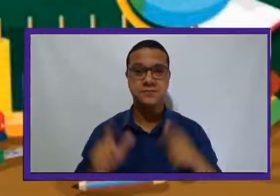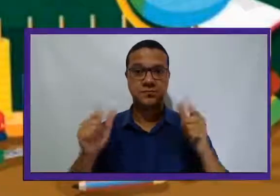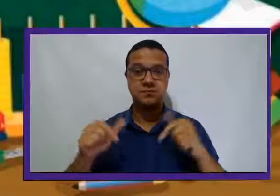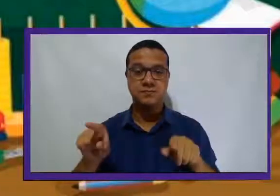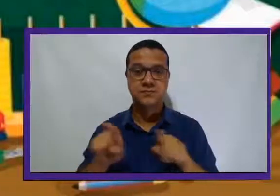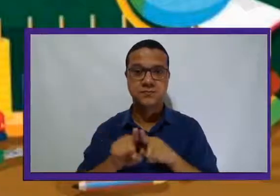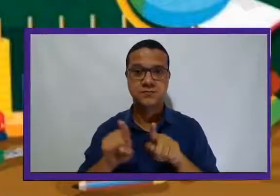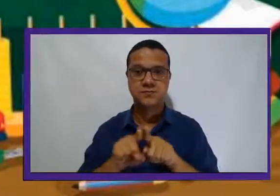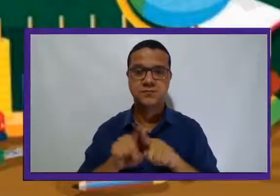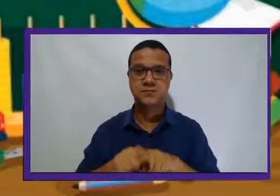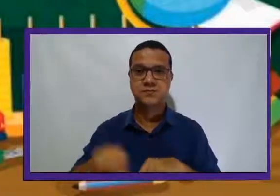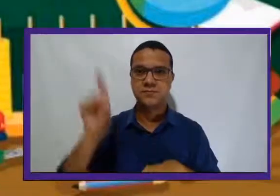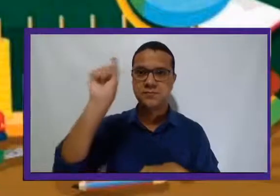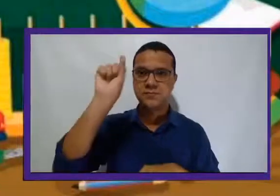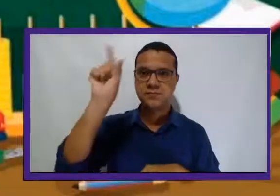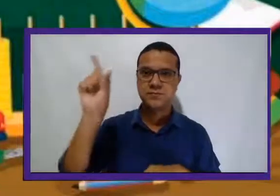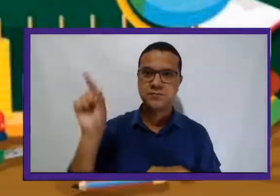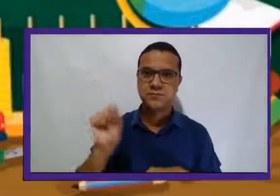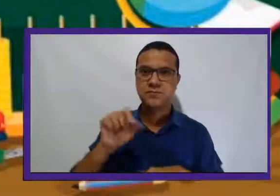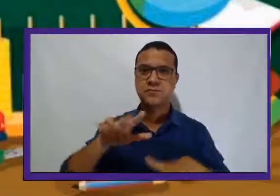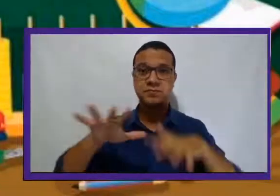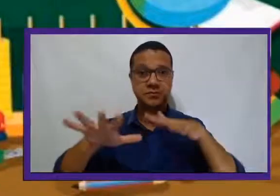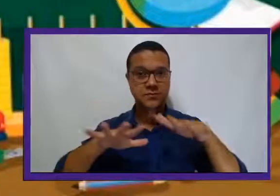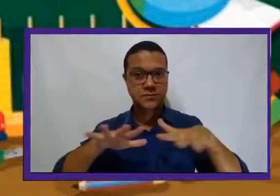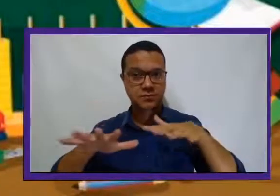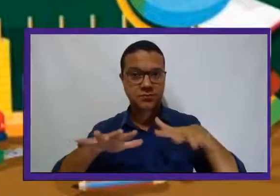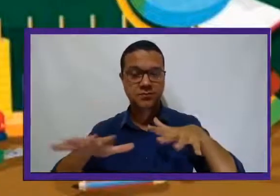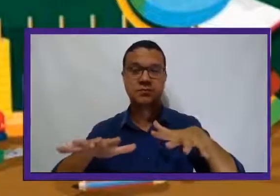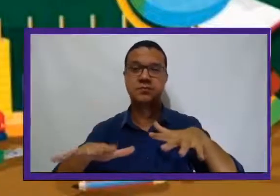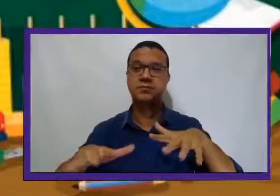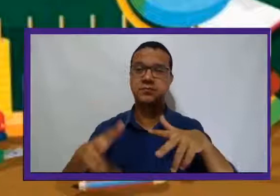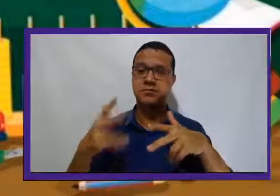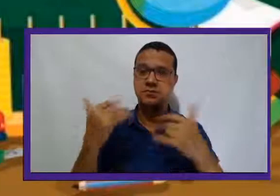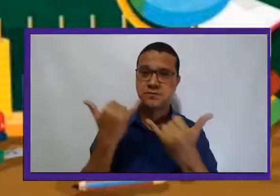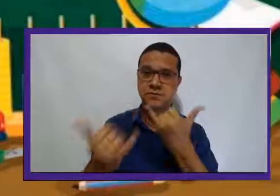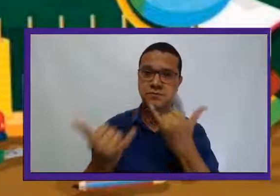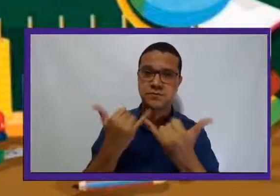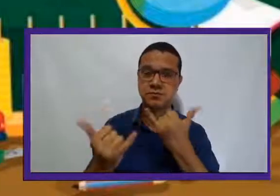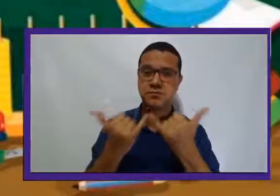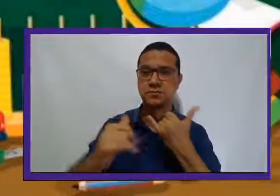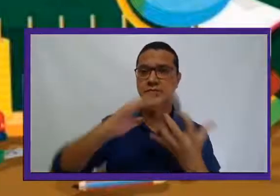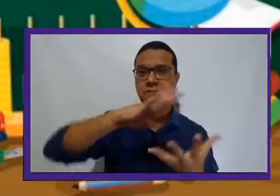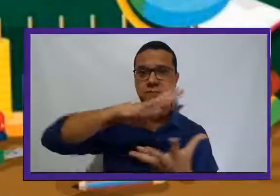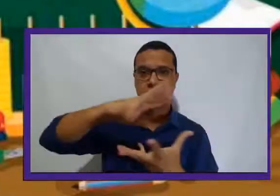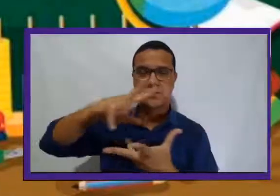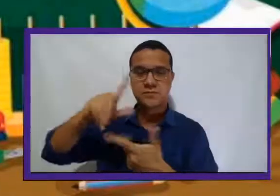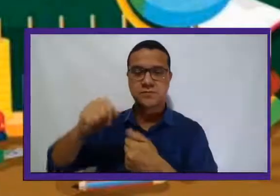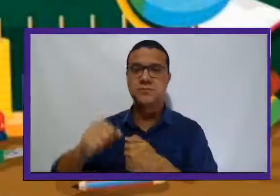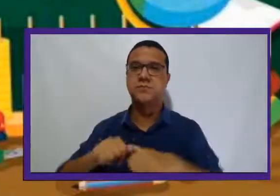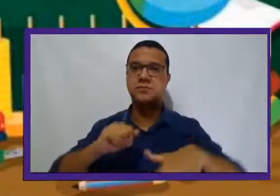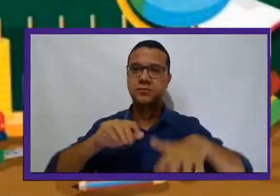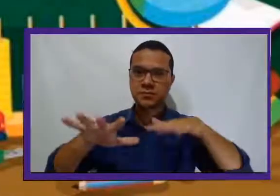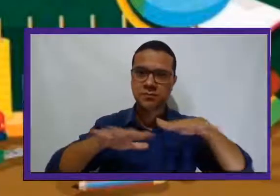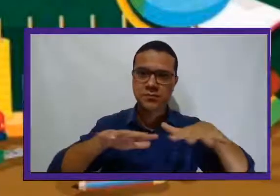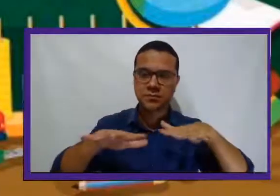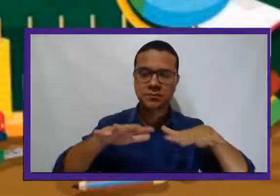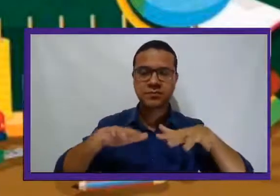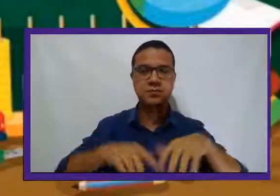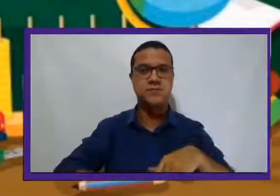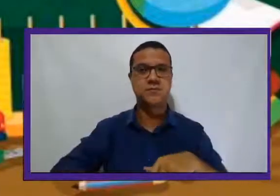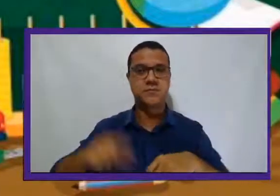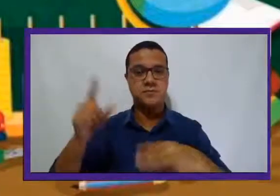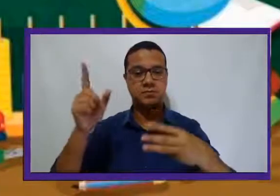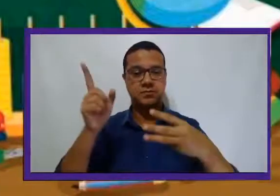E também gente A Lua Ela faz movimentos Assim como a Terra A Lua também Está se movendo